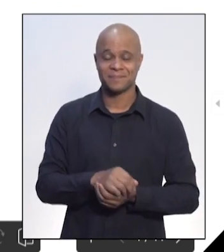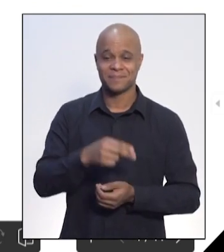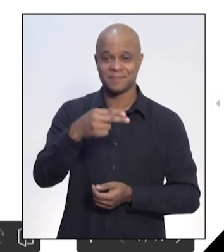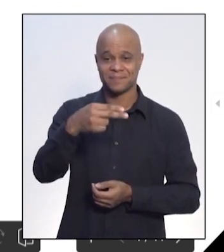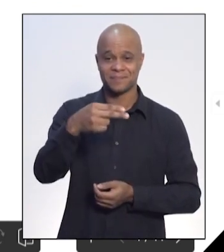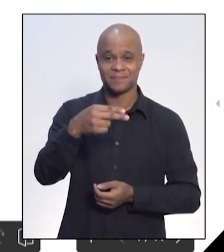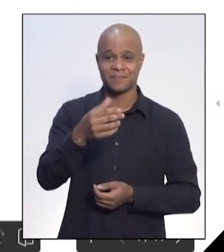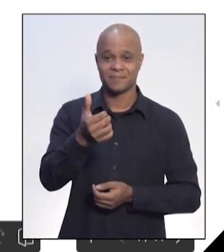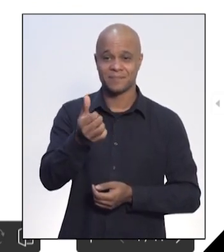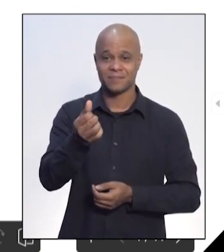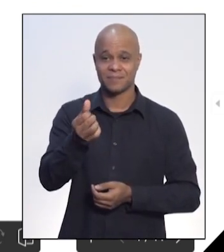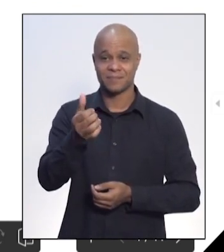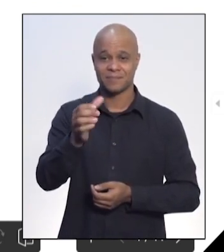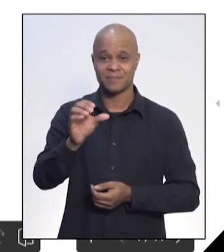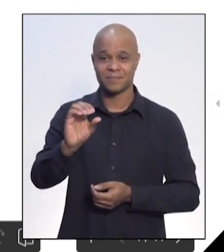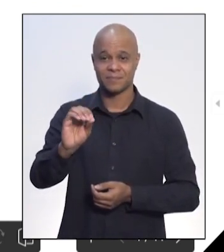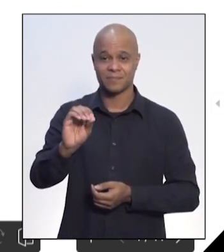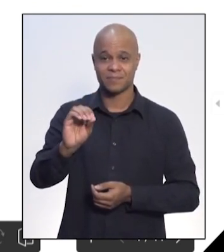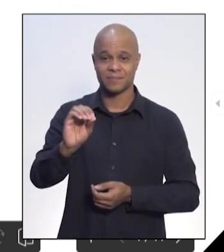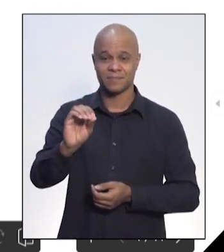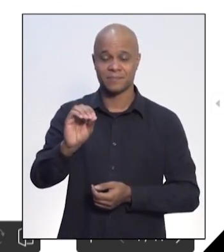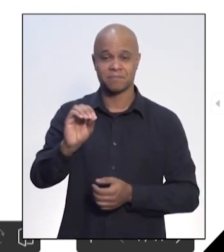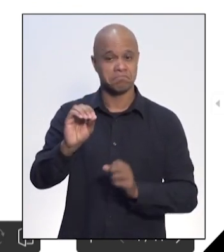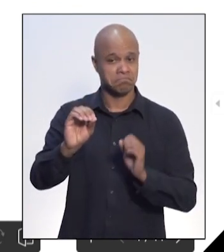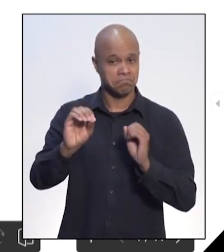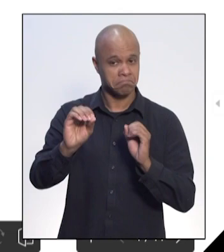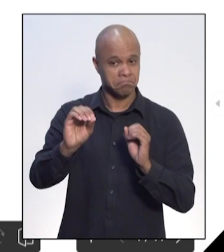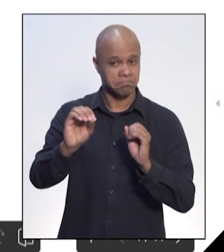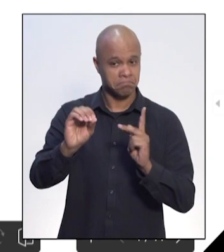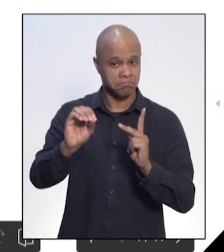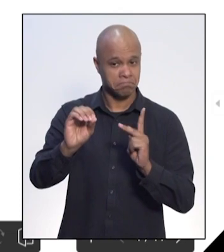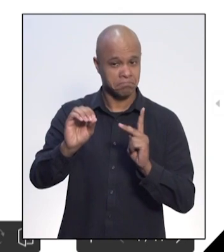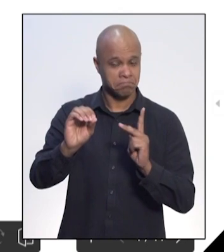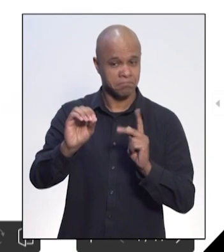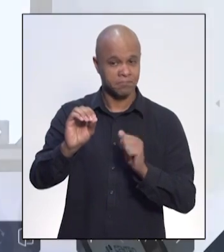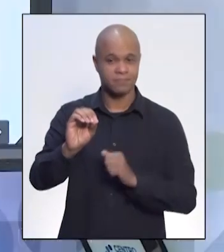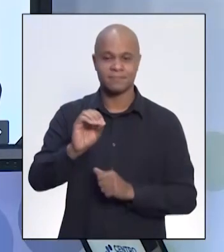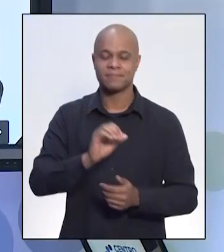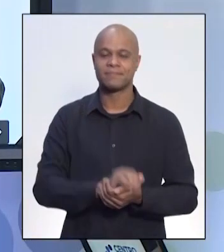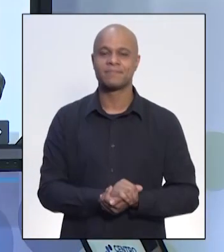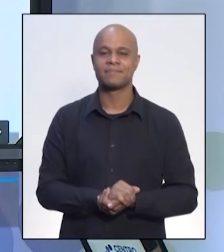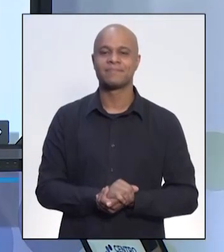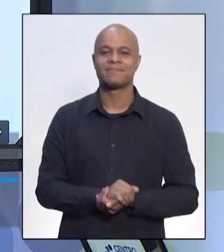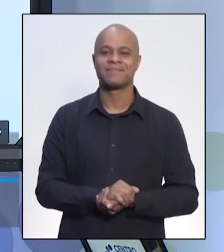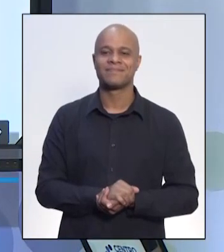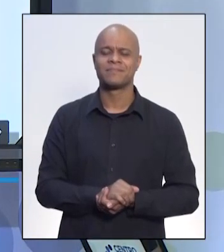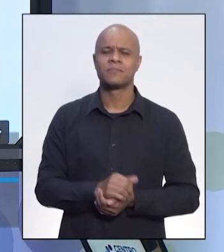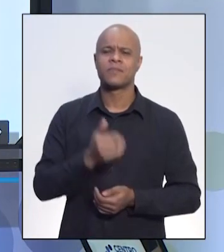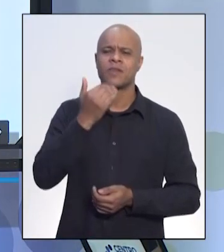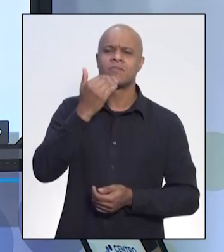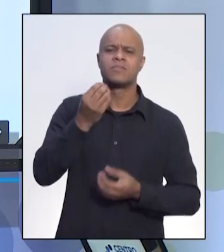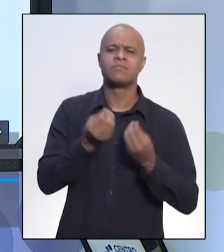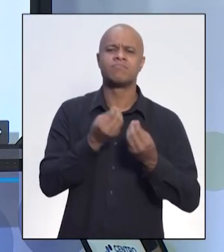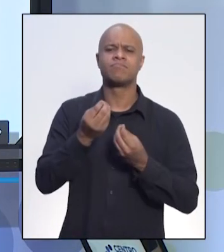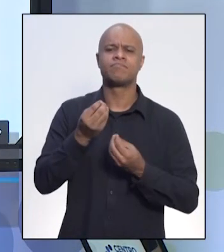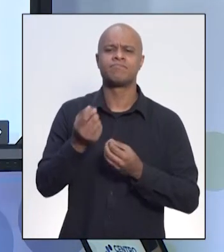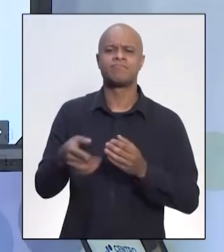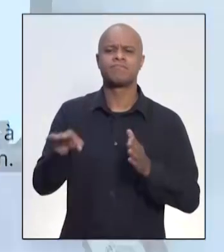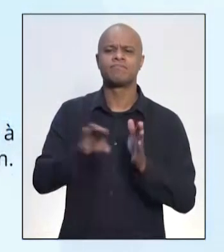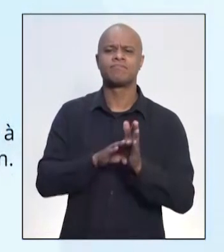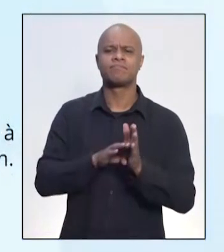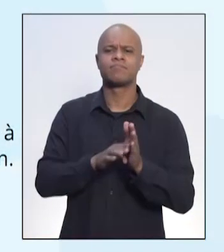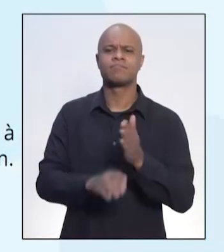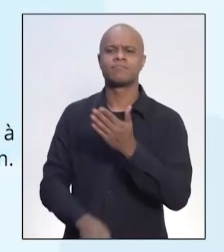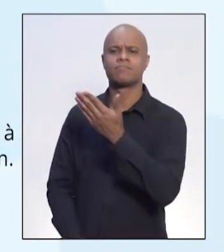60, que é o total de cerca que a gente tem. Tudo bem até aqui? Muito bem. Mas o que ele pediu no enunciado? Volta no enunciado para mim, por